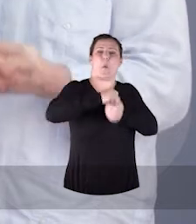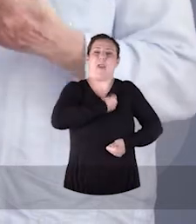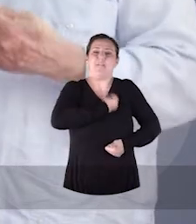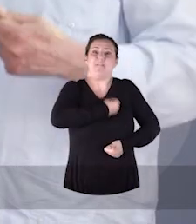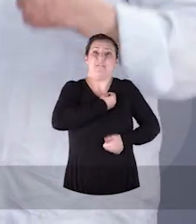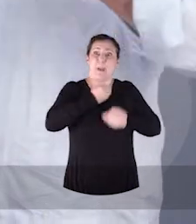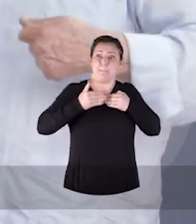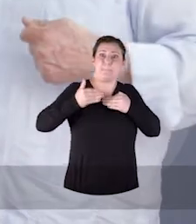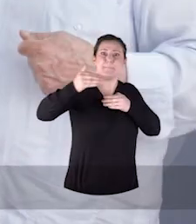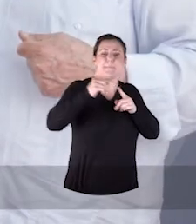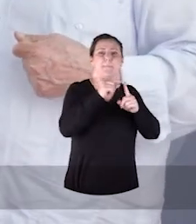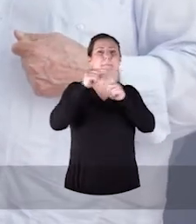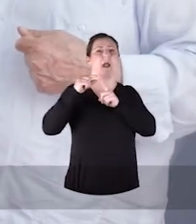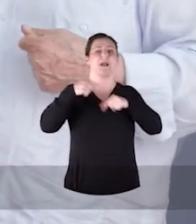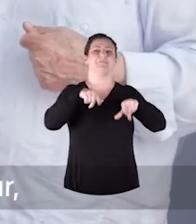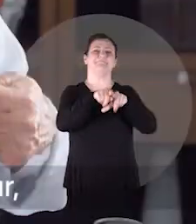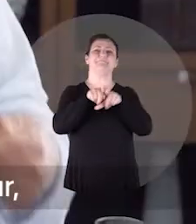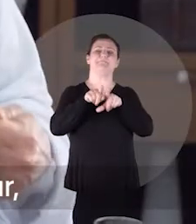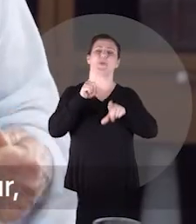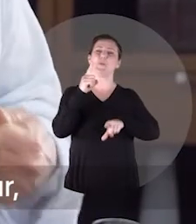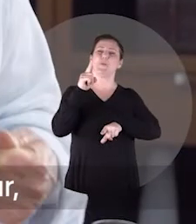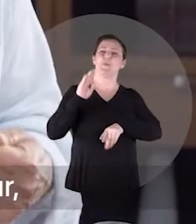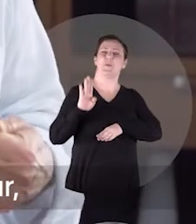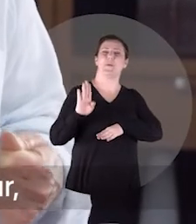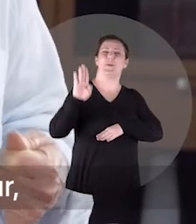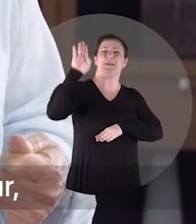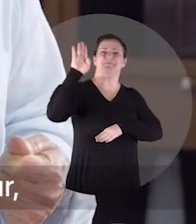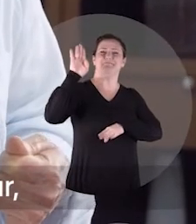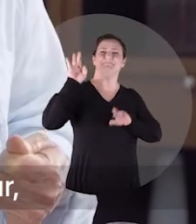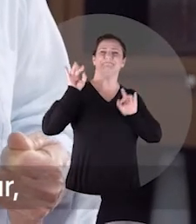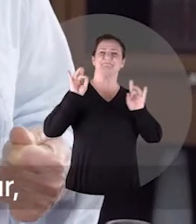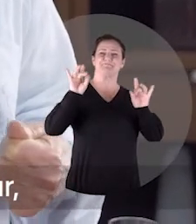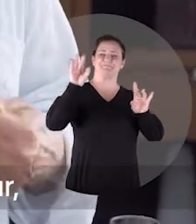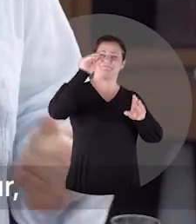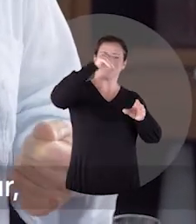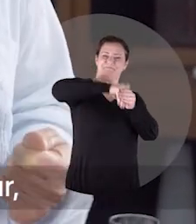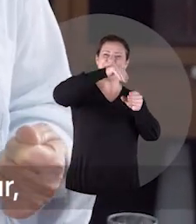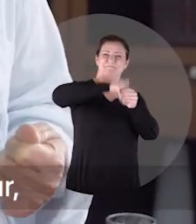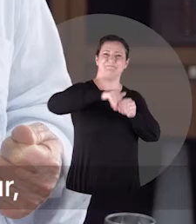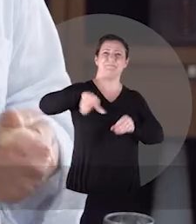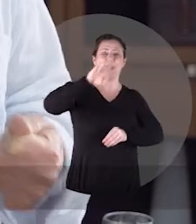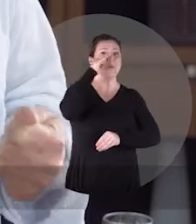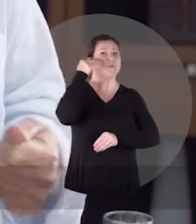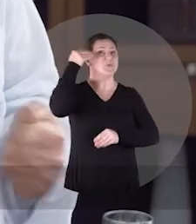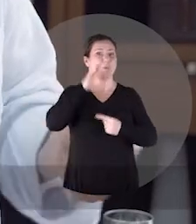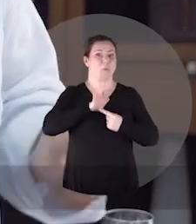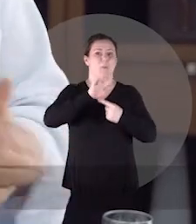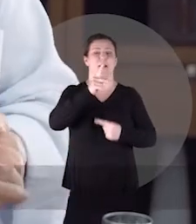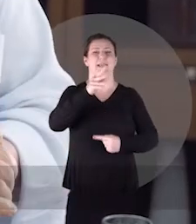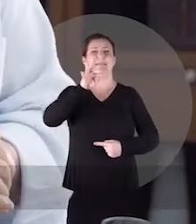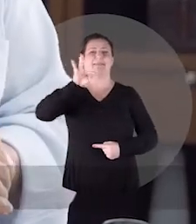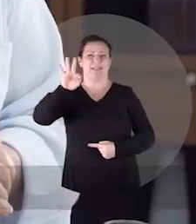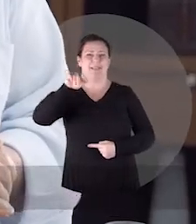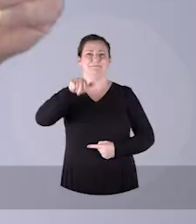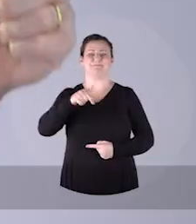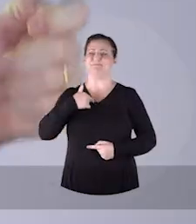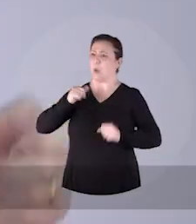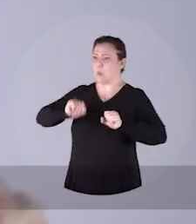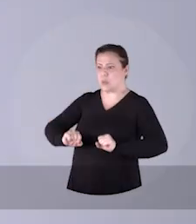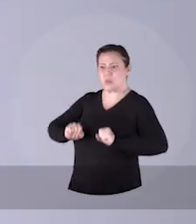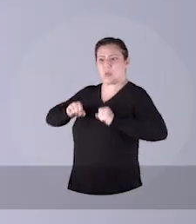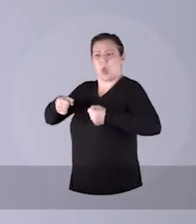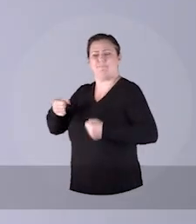qualidade de vida sobretudo a partir da Periferia só tem um candidato a ser votado que é o Gilmar representando o partido dos trabalhadores